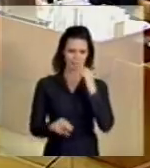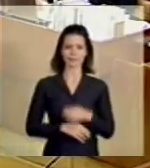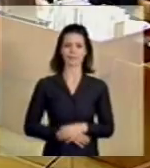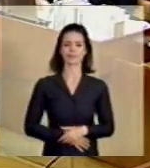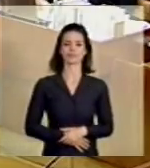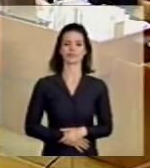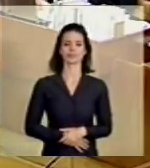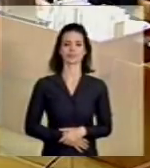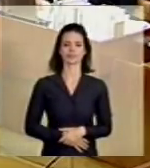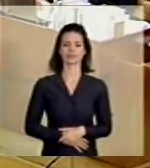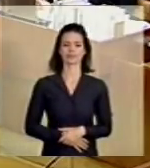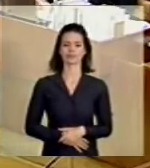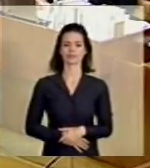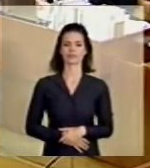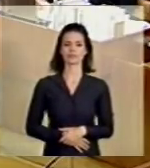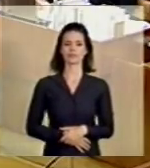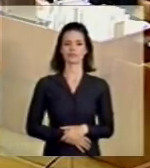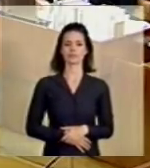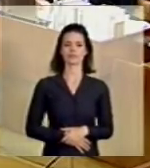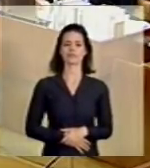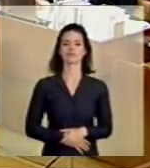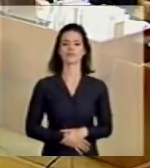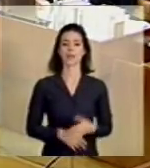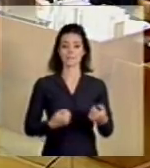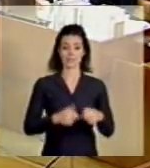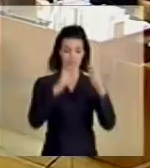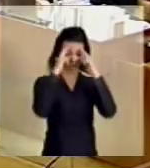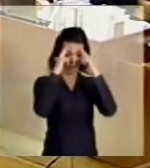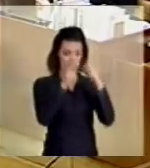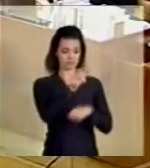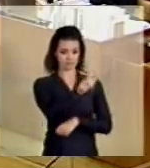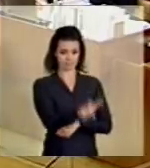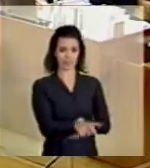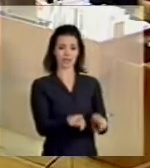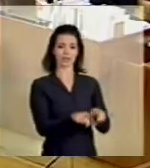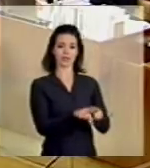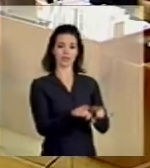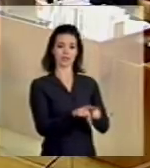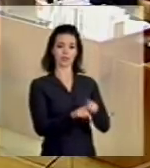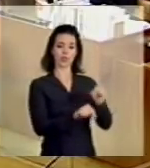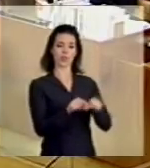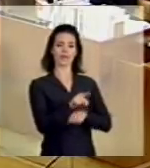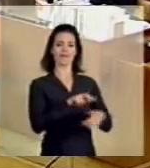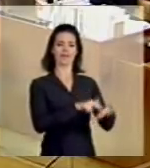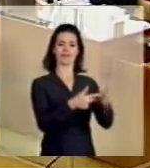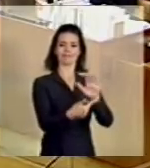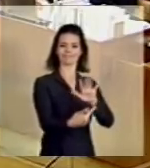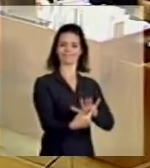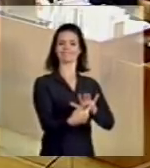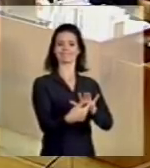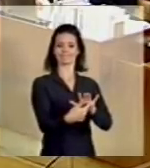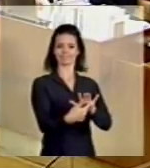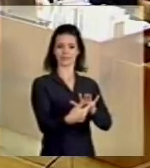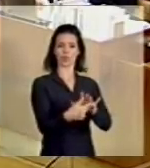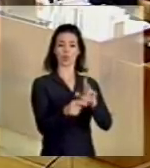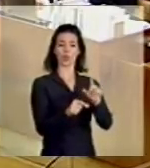respeita a honra de alguém se não se respeita a imagem do que ele é. E não há coerência entre a essência e a